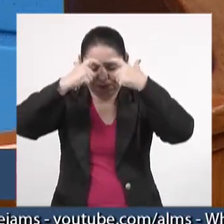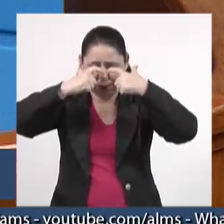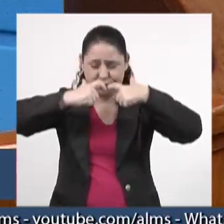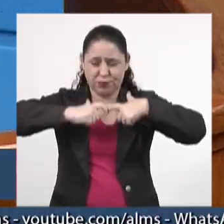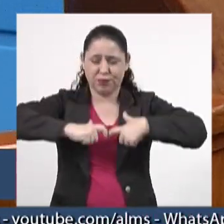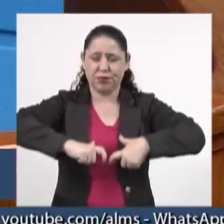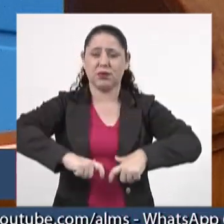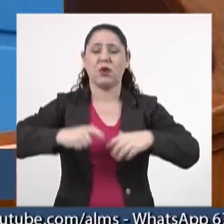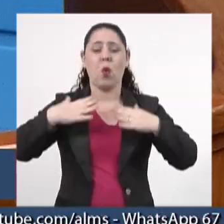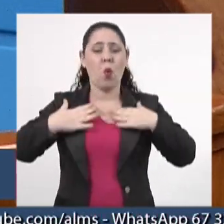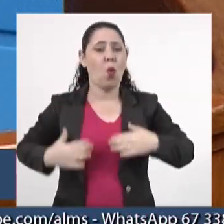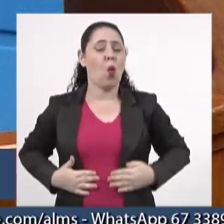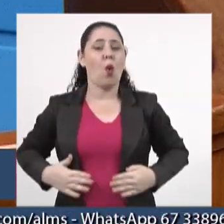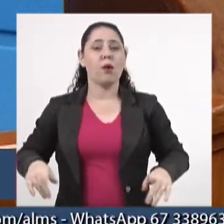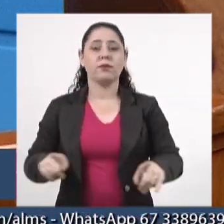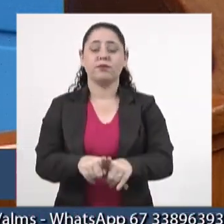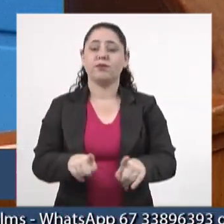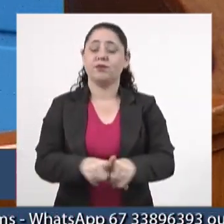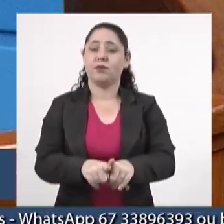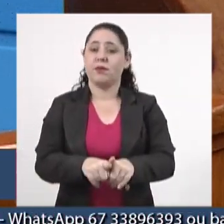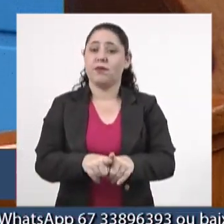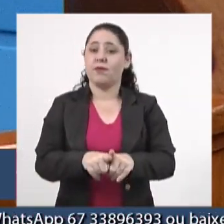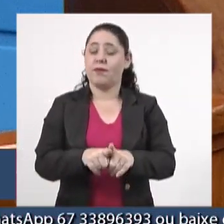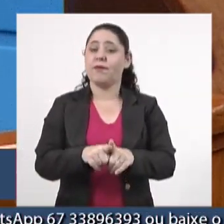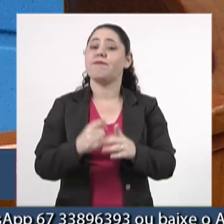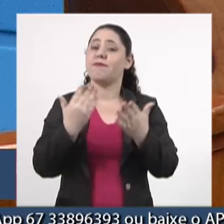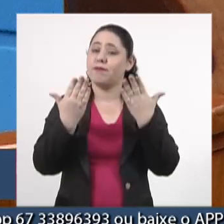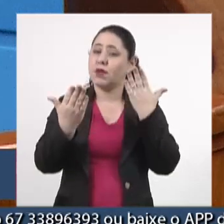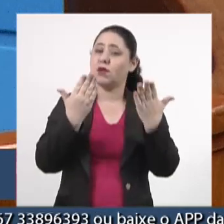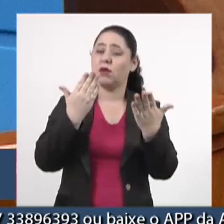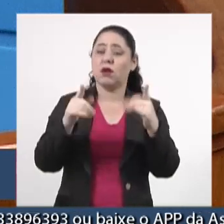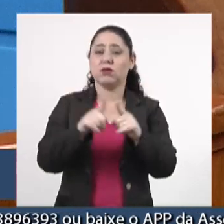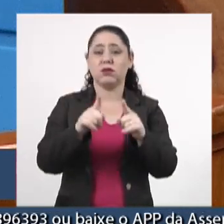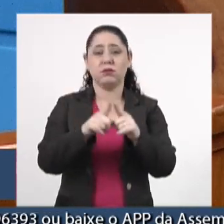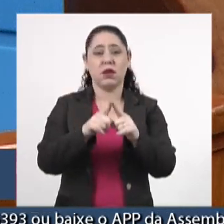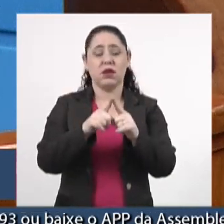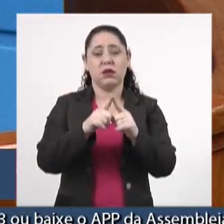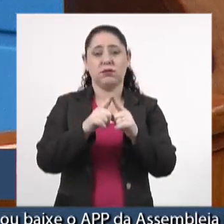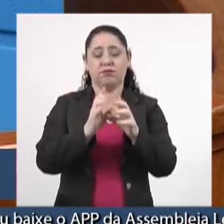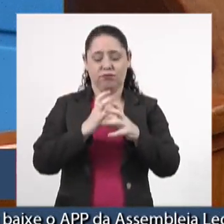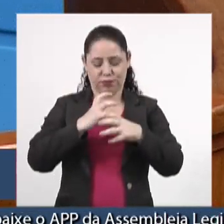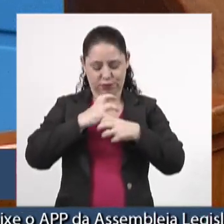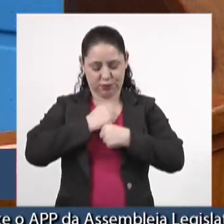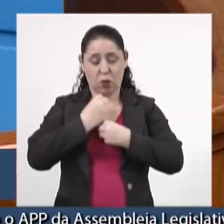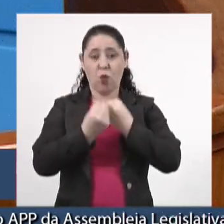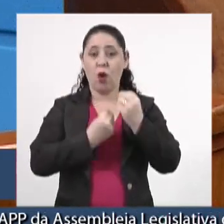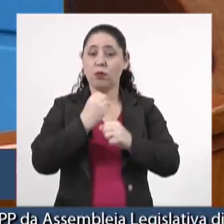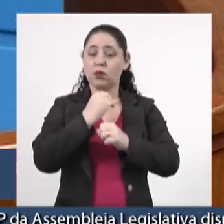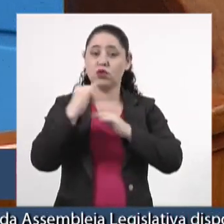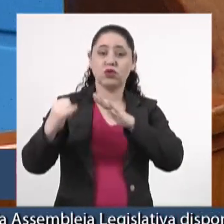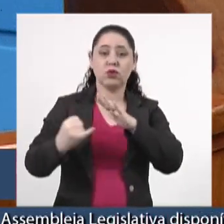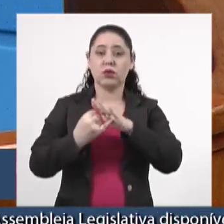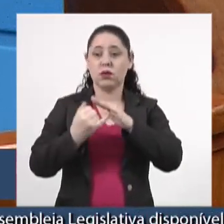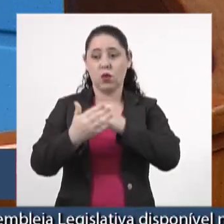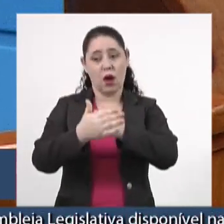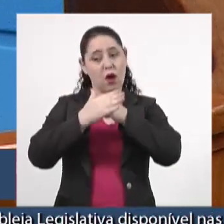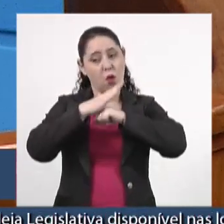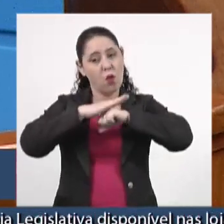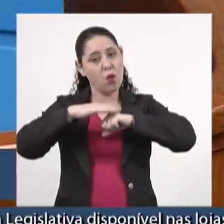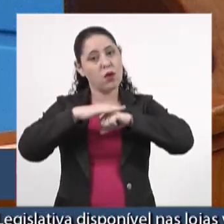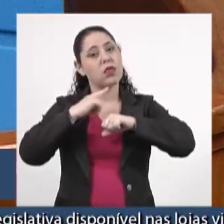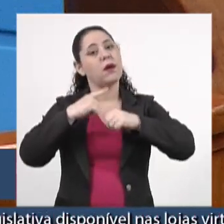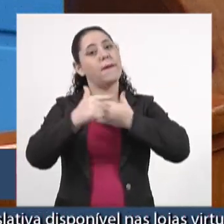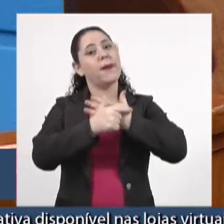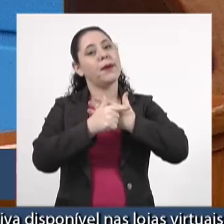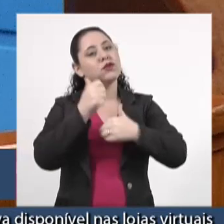mas na alma, né? Feridas emocionais gravíssimas, né? Que nós, enquanto instituição de acolhimento ali, temos esse